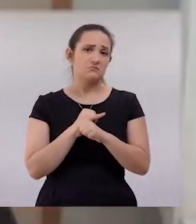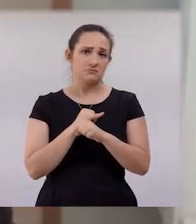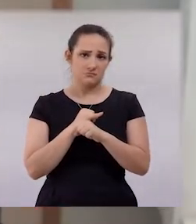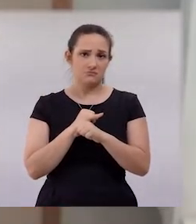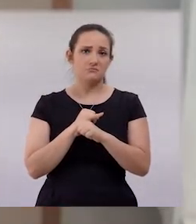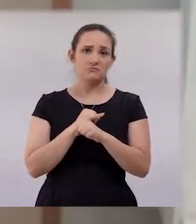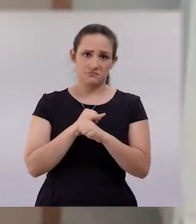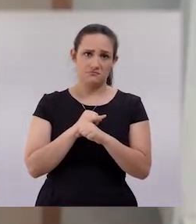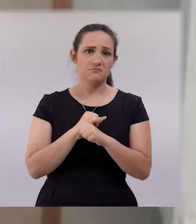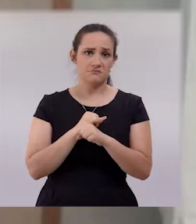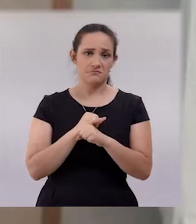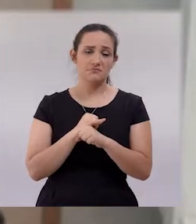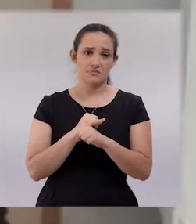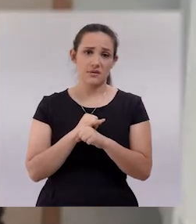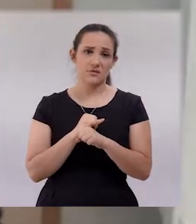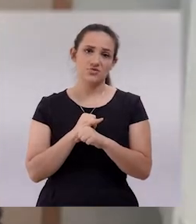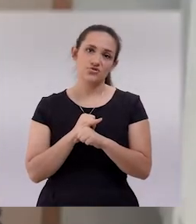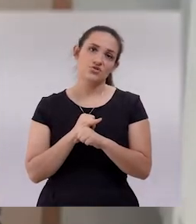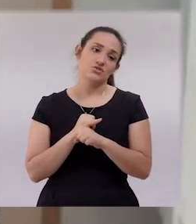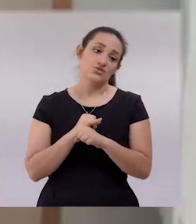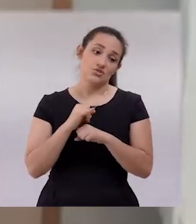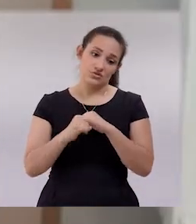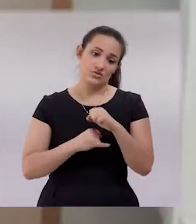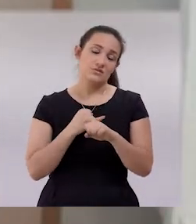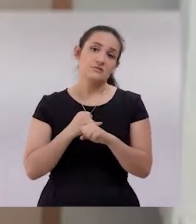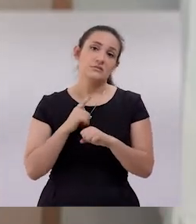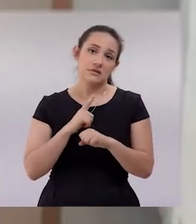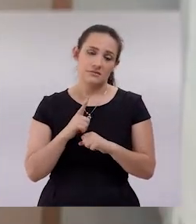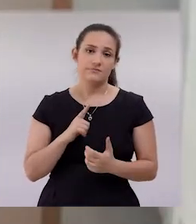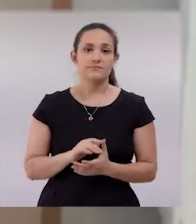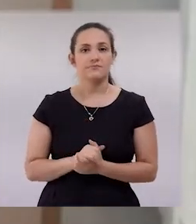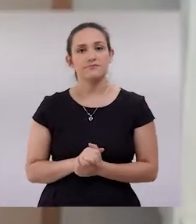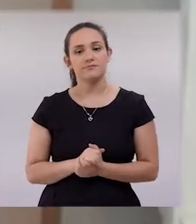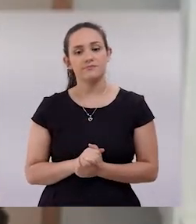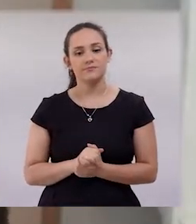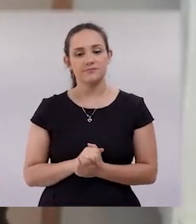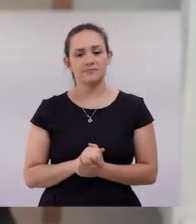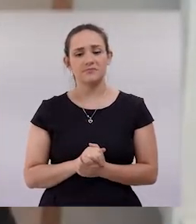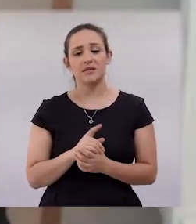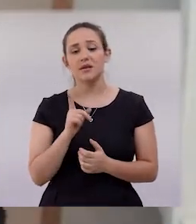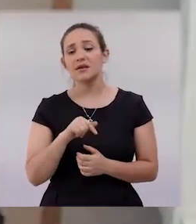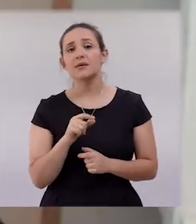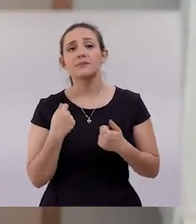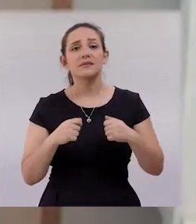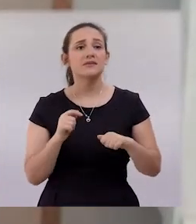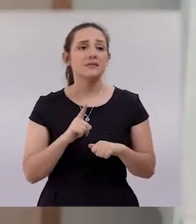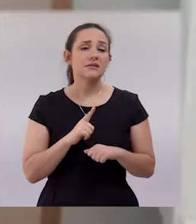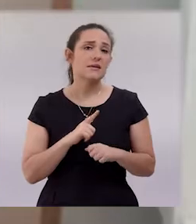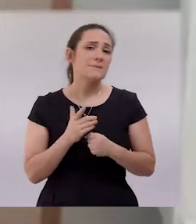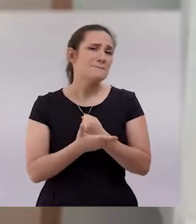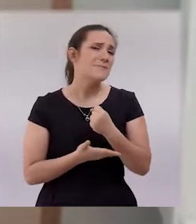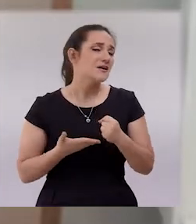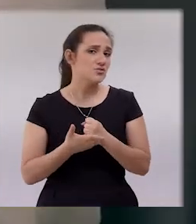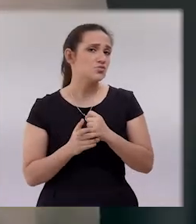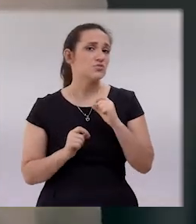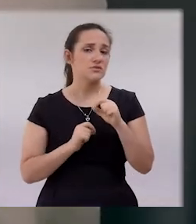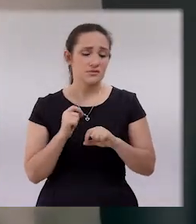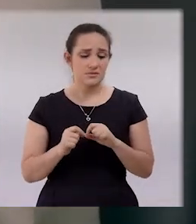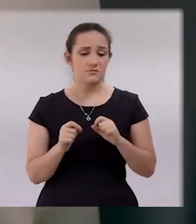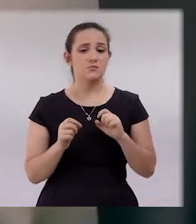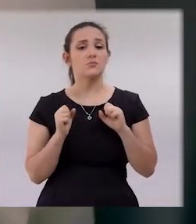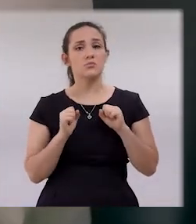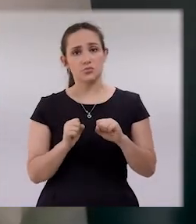níveis de qualidade, mas existe esse acesso. Eh, o básico do básico é você, se você quiser fazer